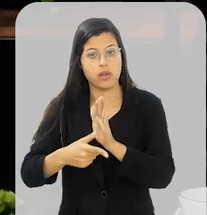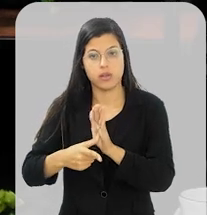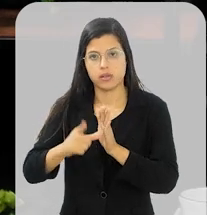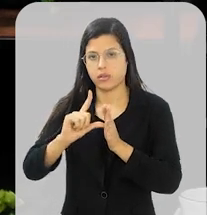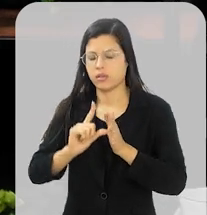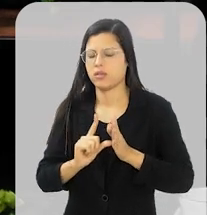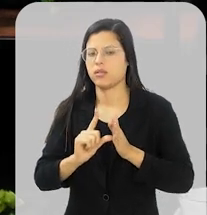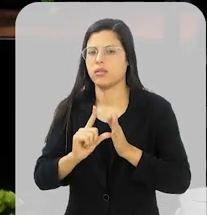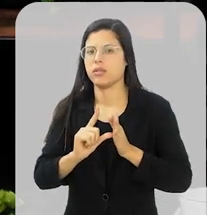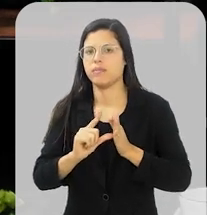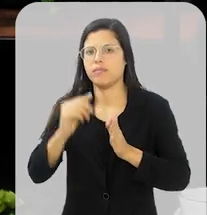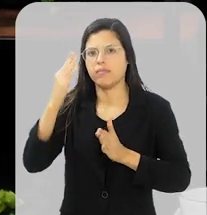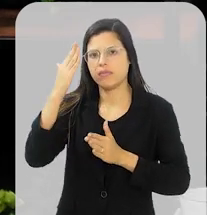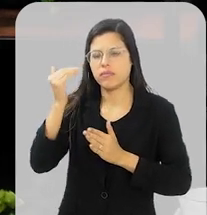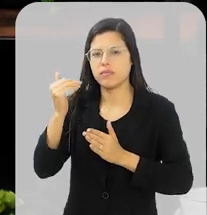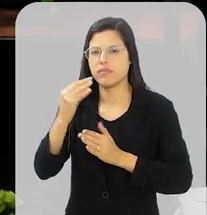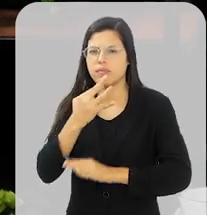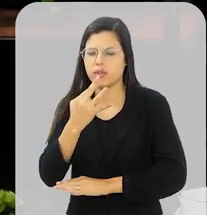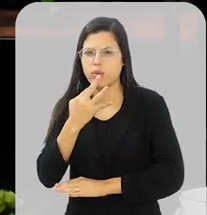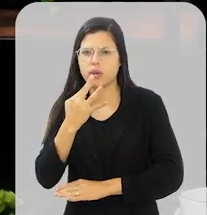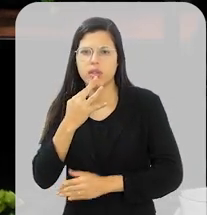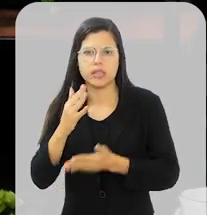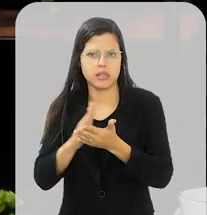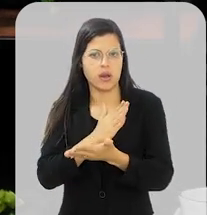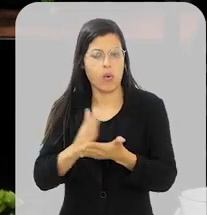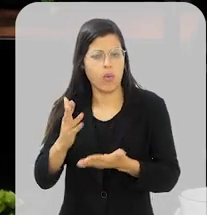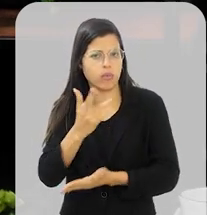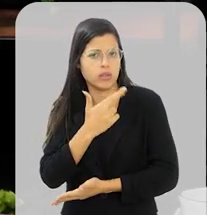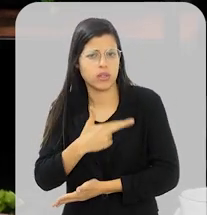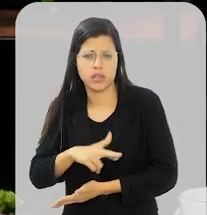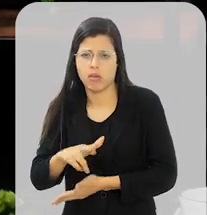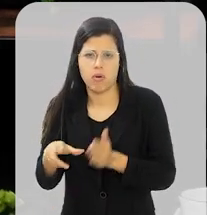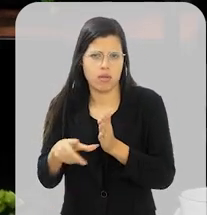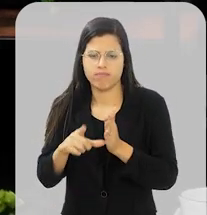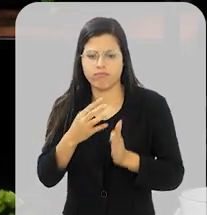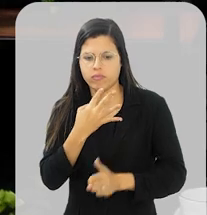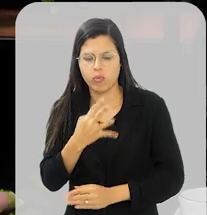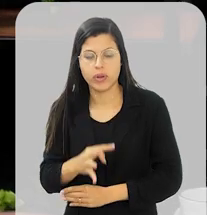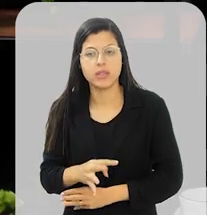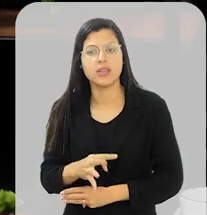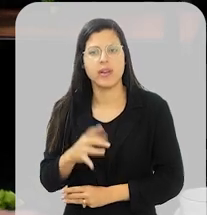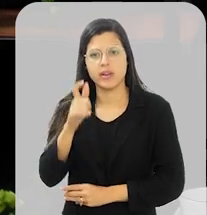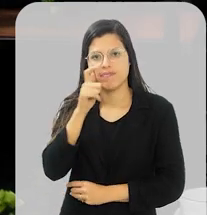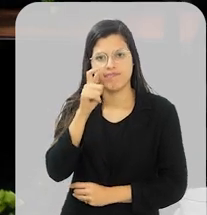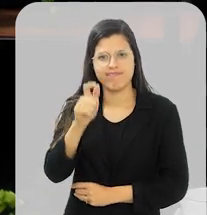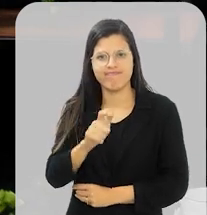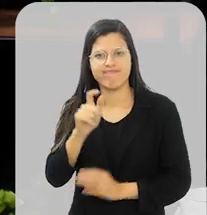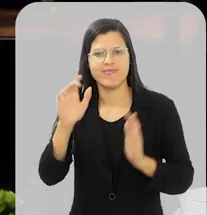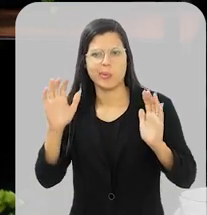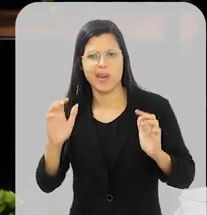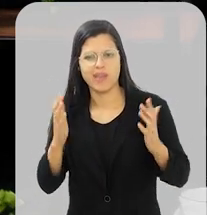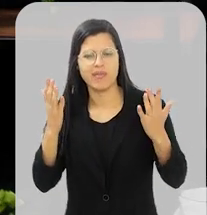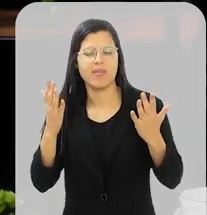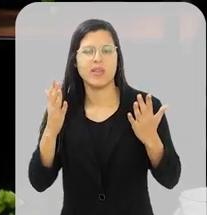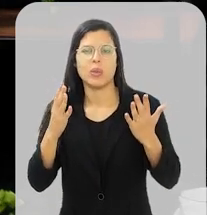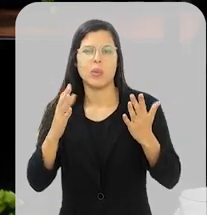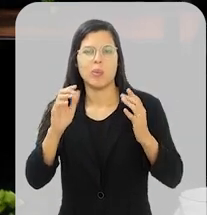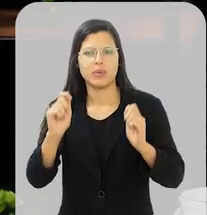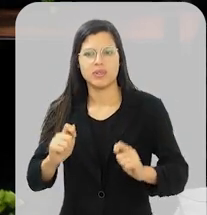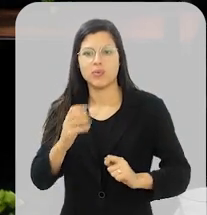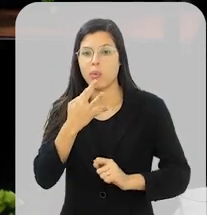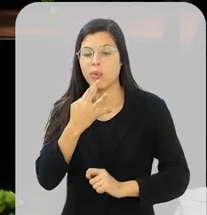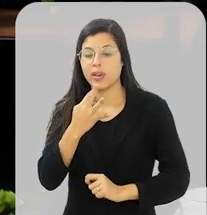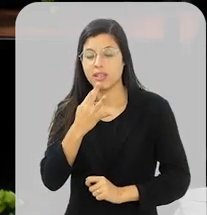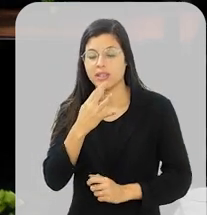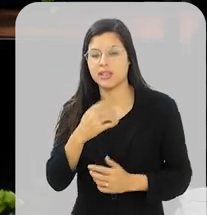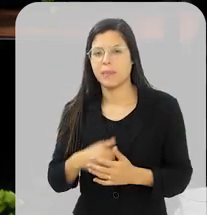né, anterior para saber algumas religiões que a gente nem conhecia. O interessante do evento é esse, né, que a gente pode Eu